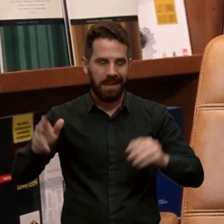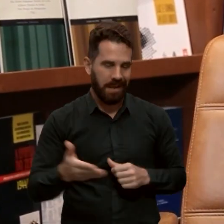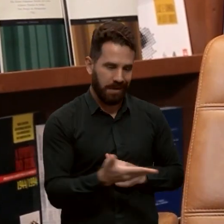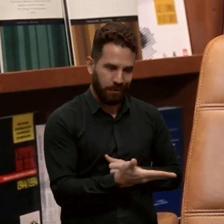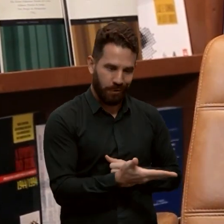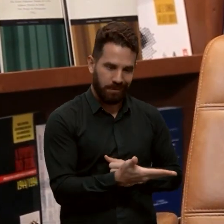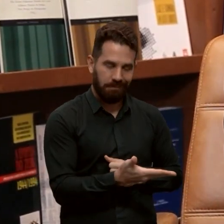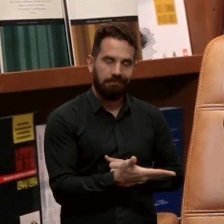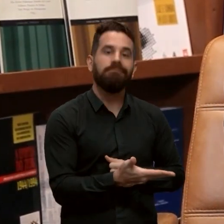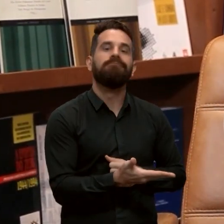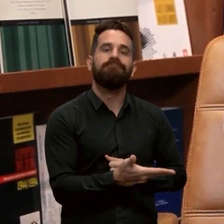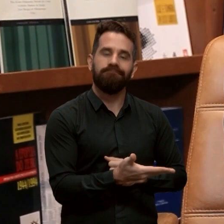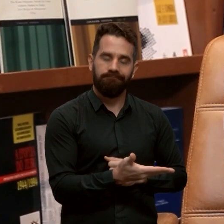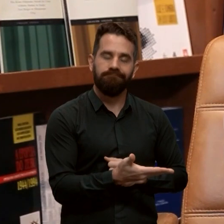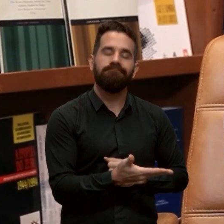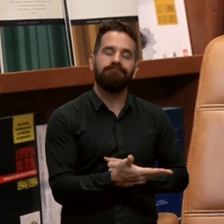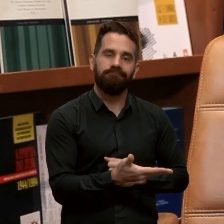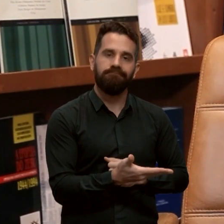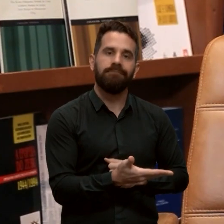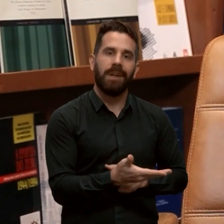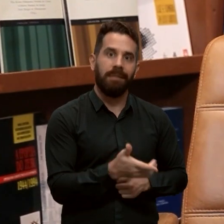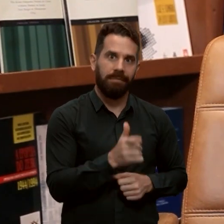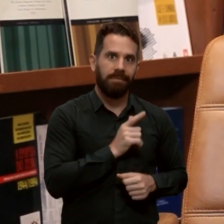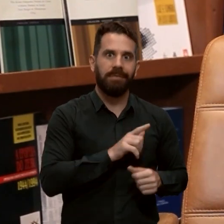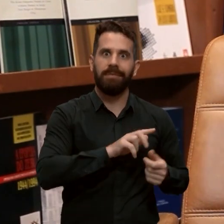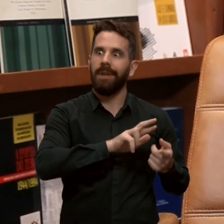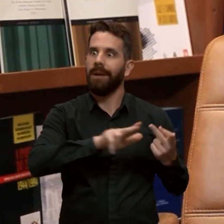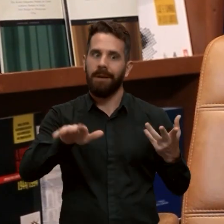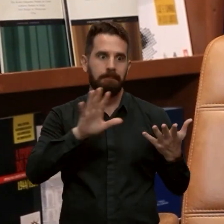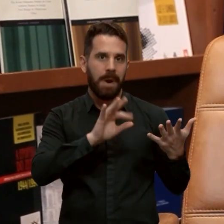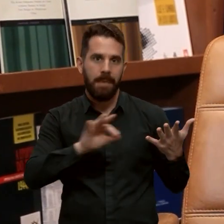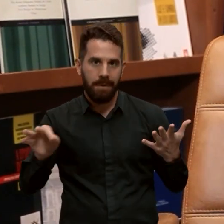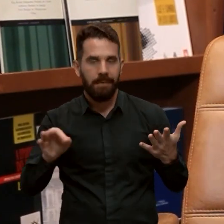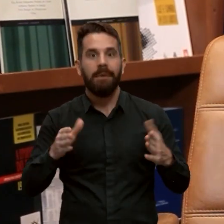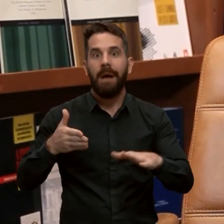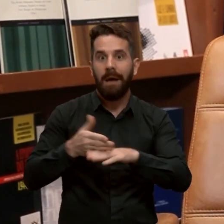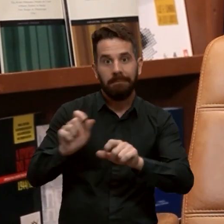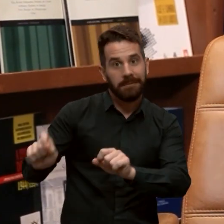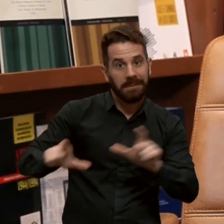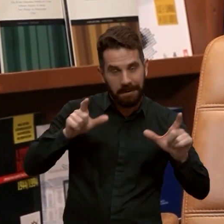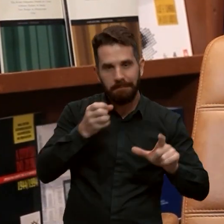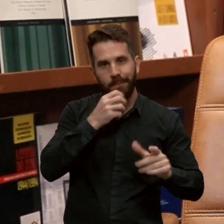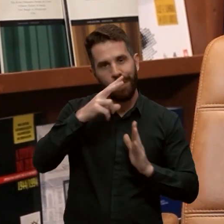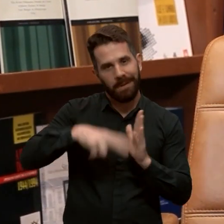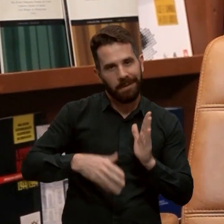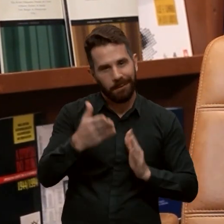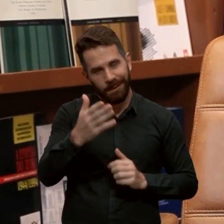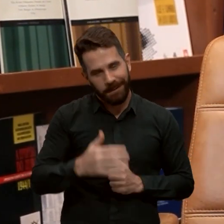editora.fg.br. Acesse e boa leitura!